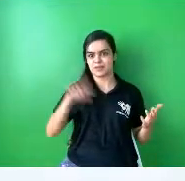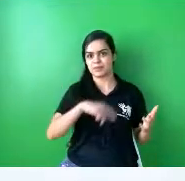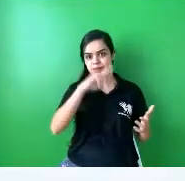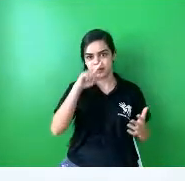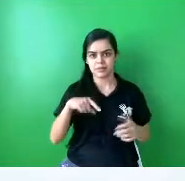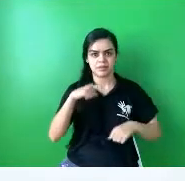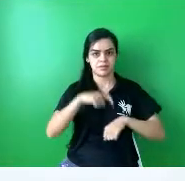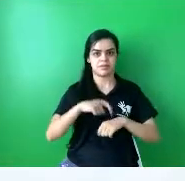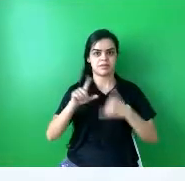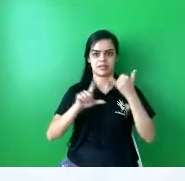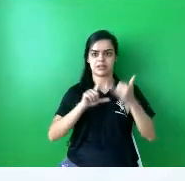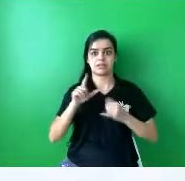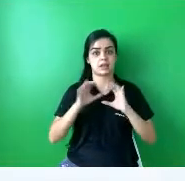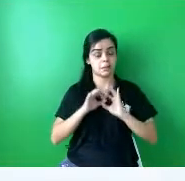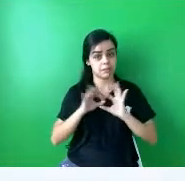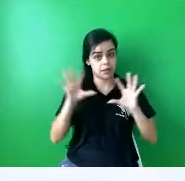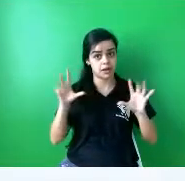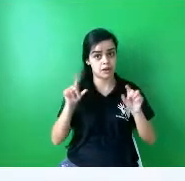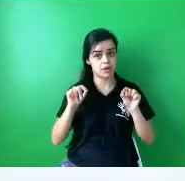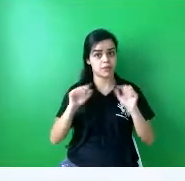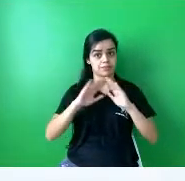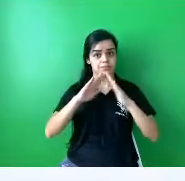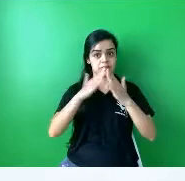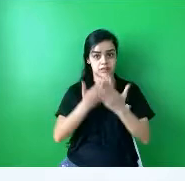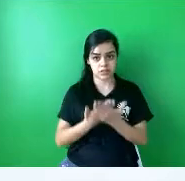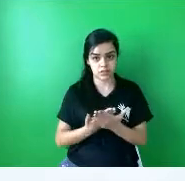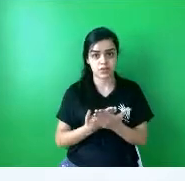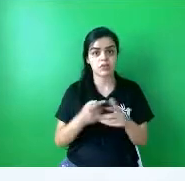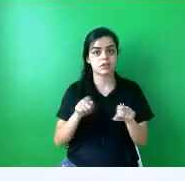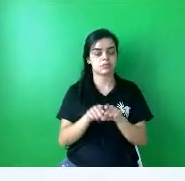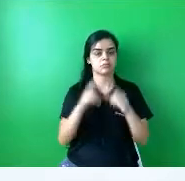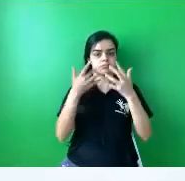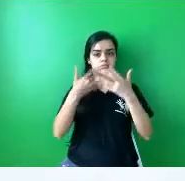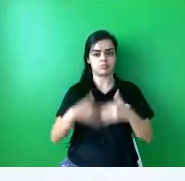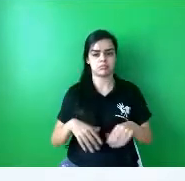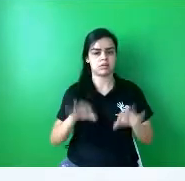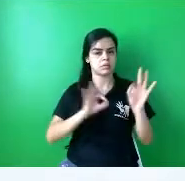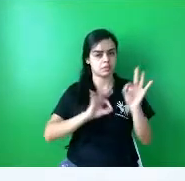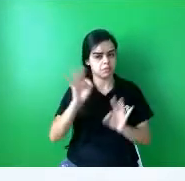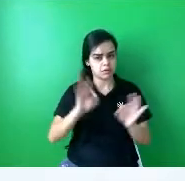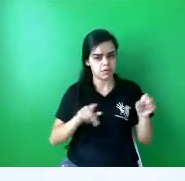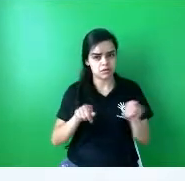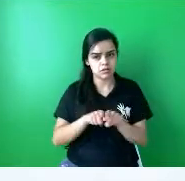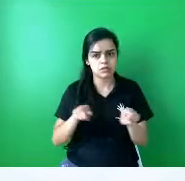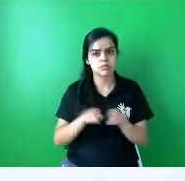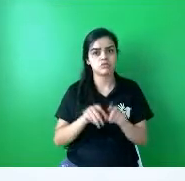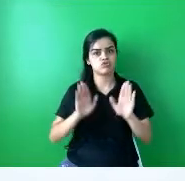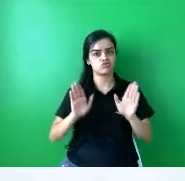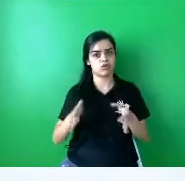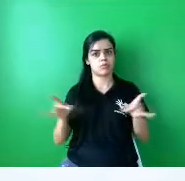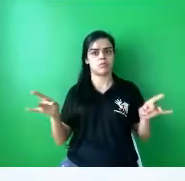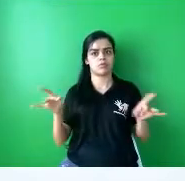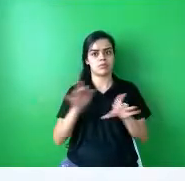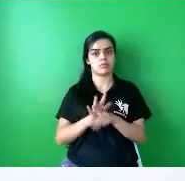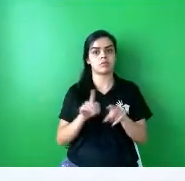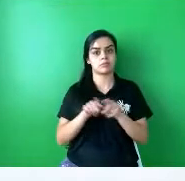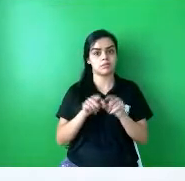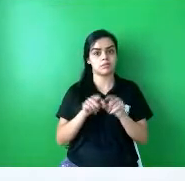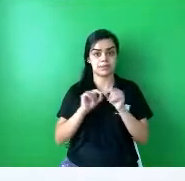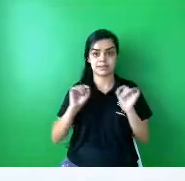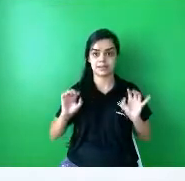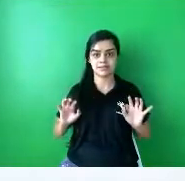de lazer. Eles liberaram escolas pelo profissionalismo, pelo preparo que essas escolas têm, e eles podem assim